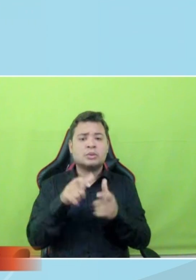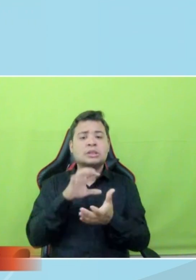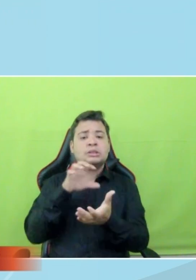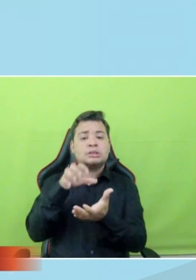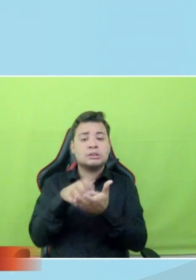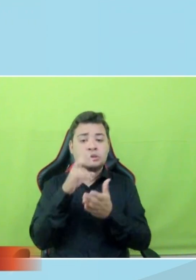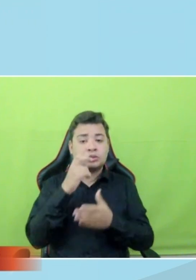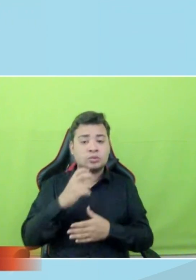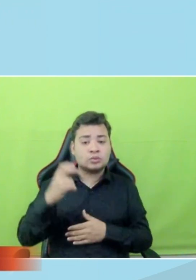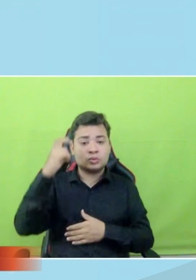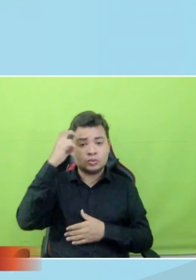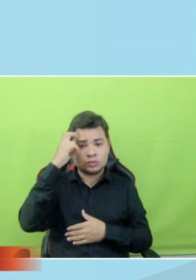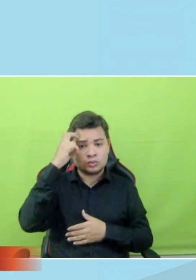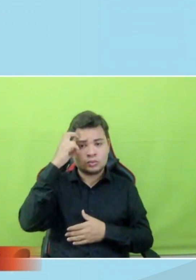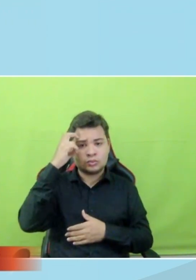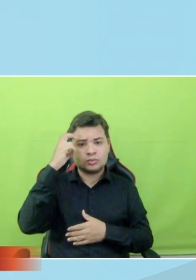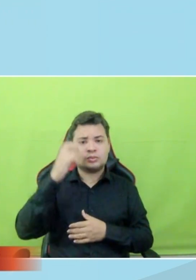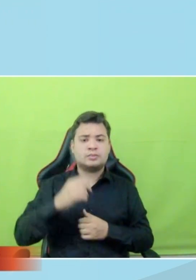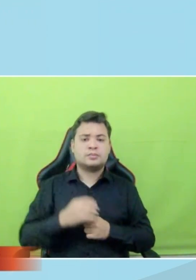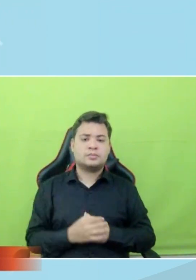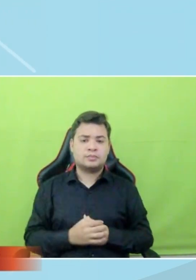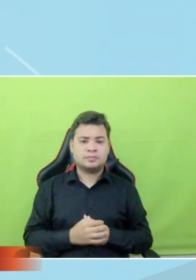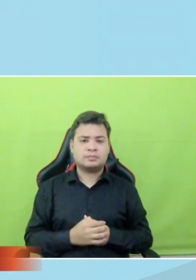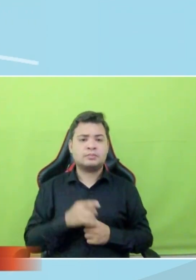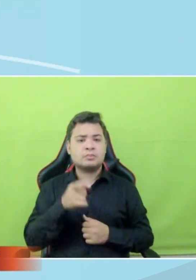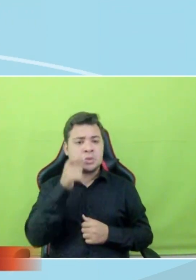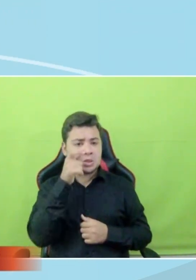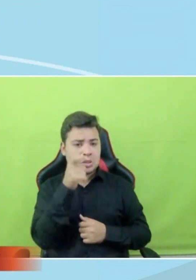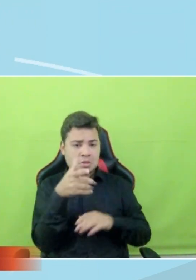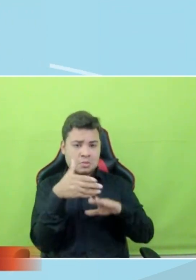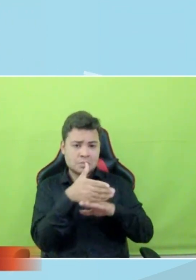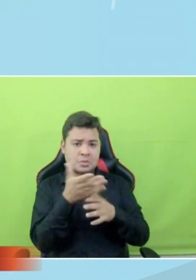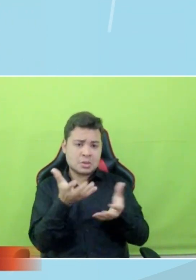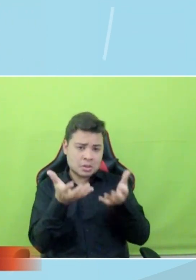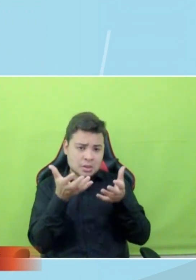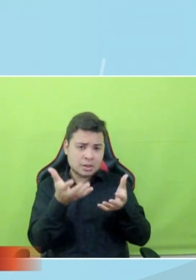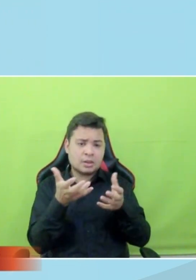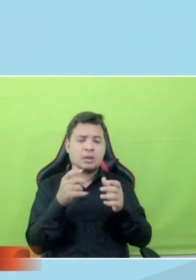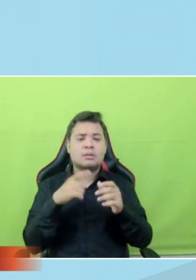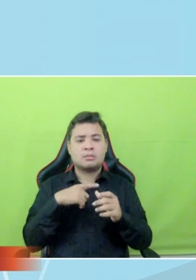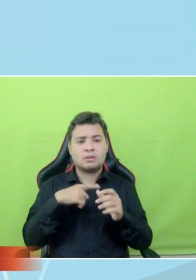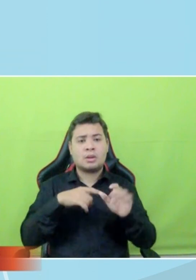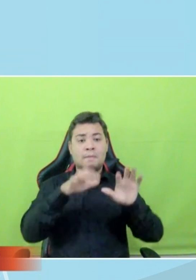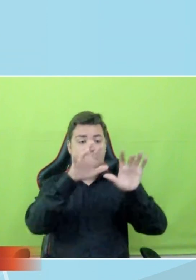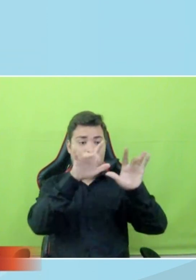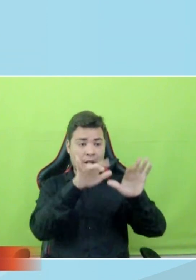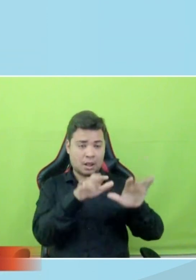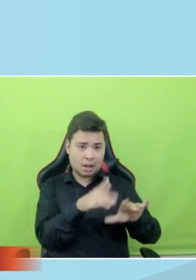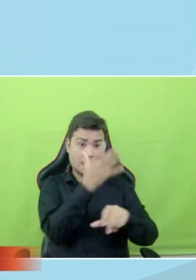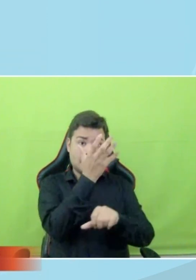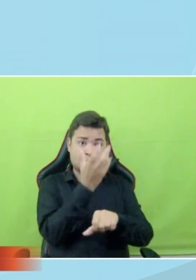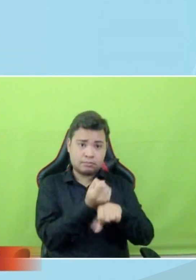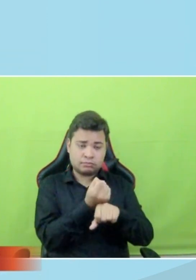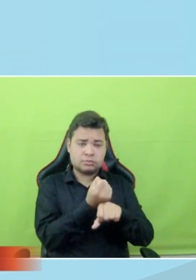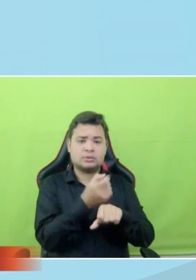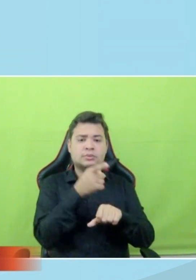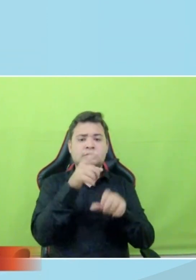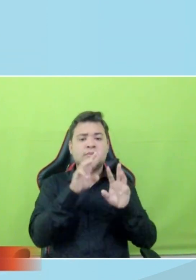Marques. Interessados em participar, tem que baixar um formulário de inscrição lá no site